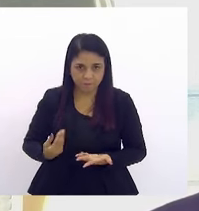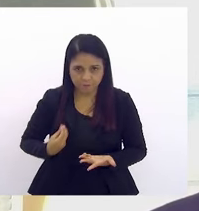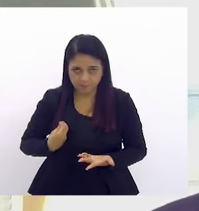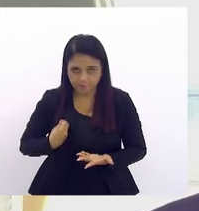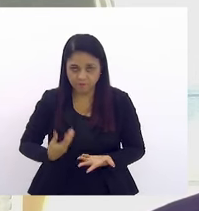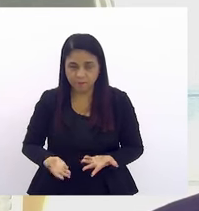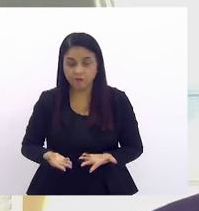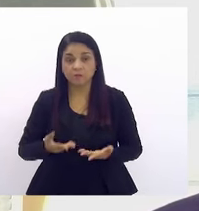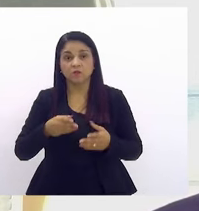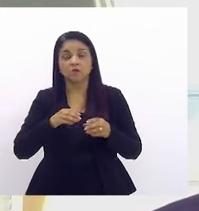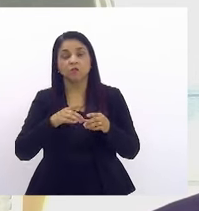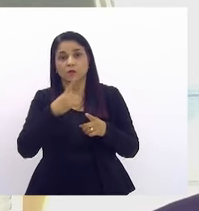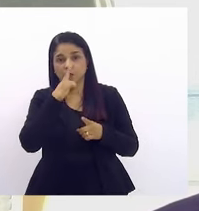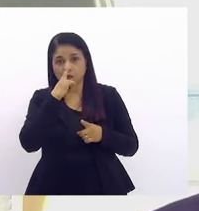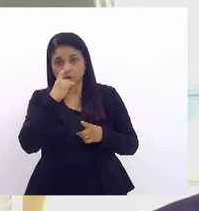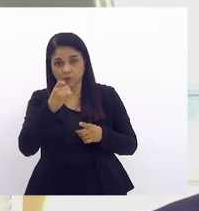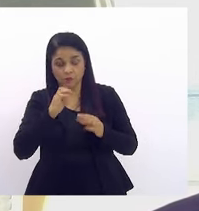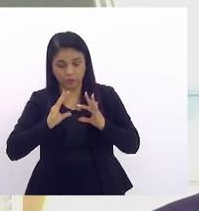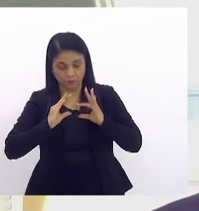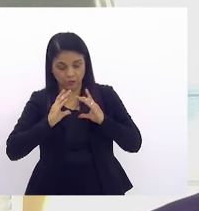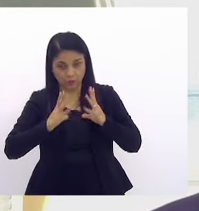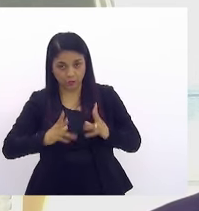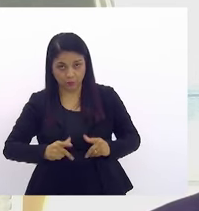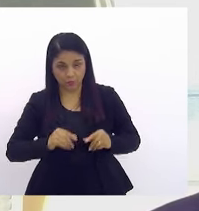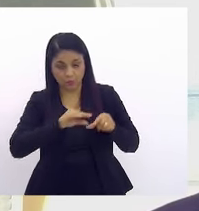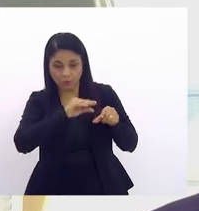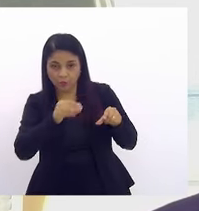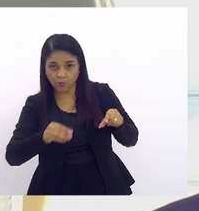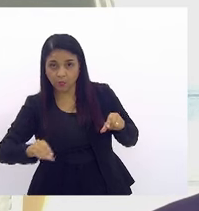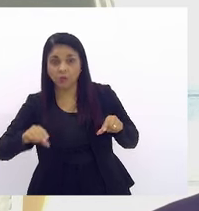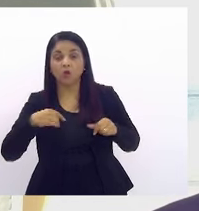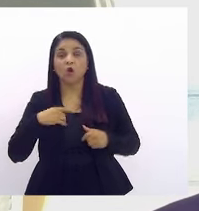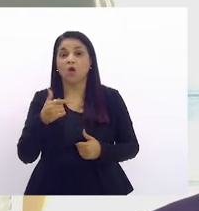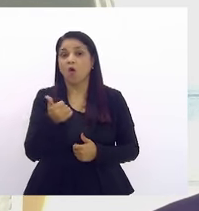o saneamento, apenas 11% do município hoje